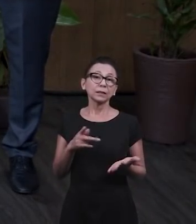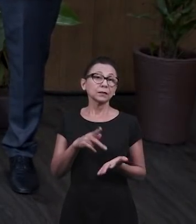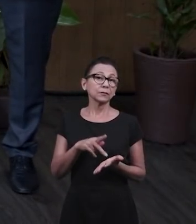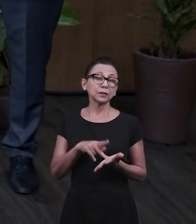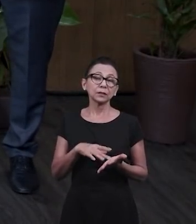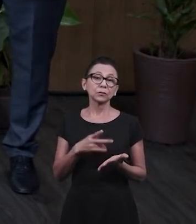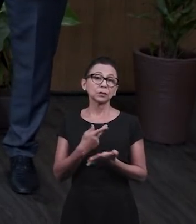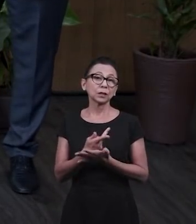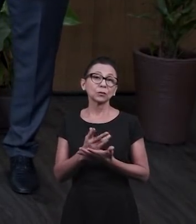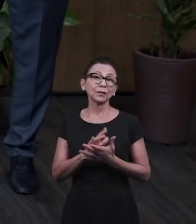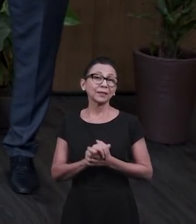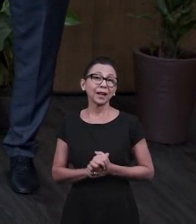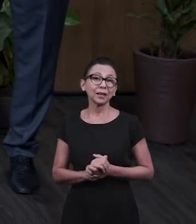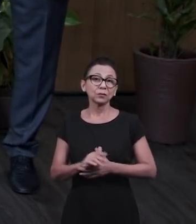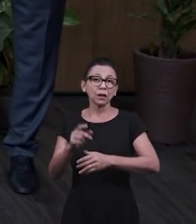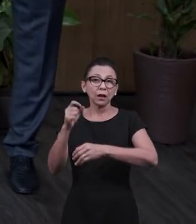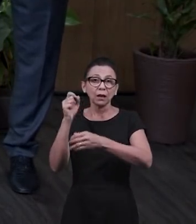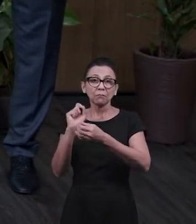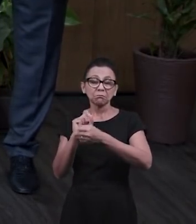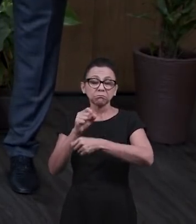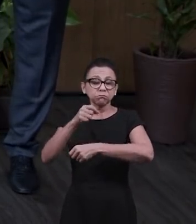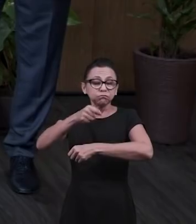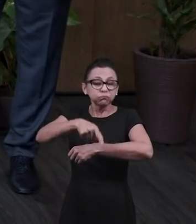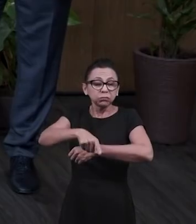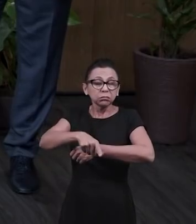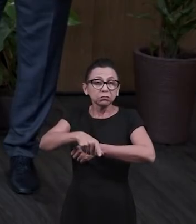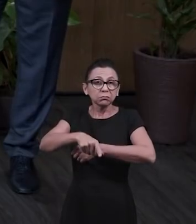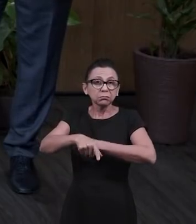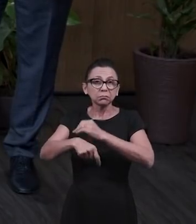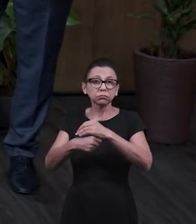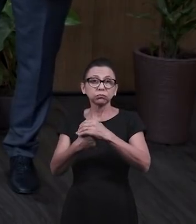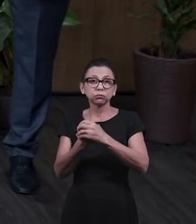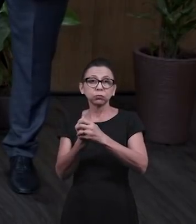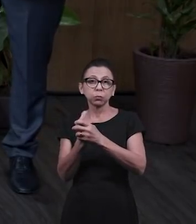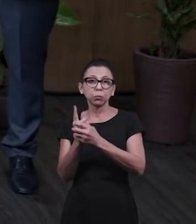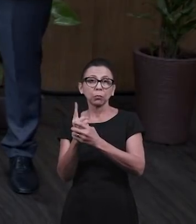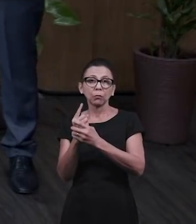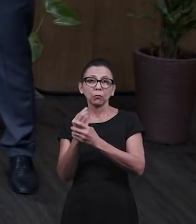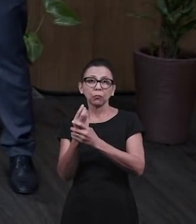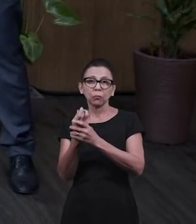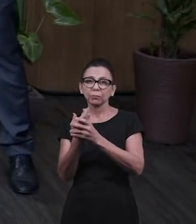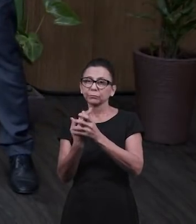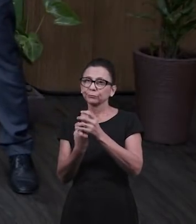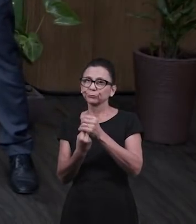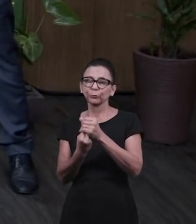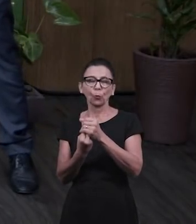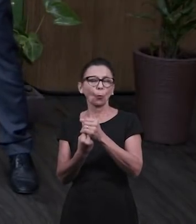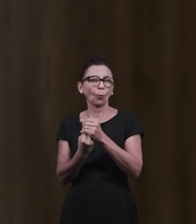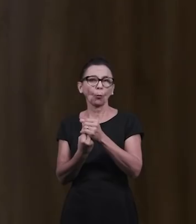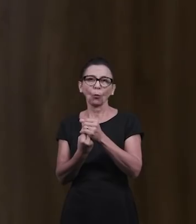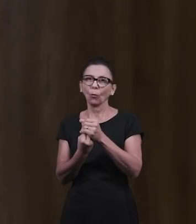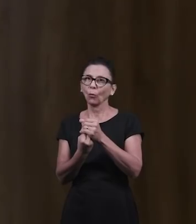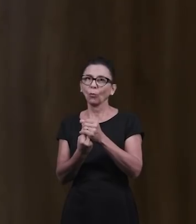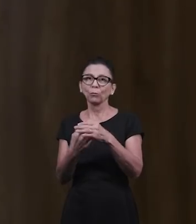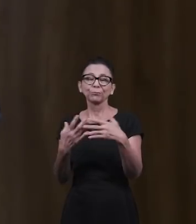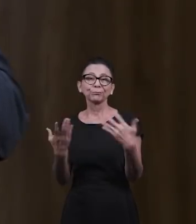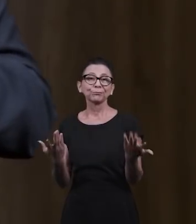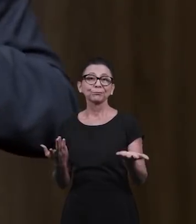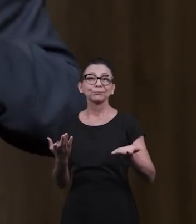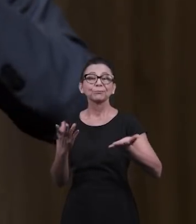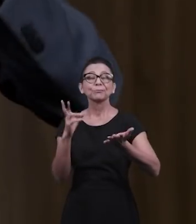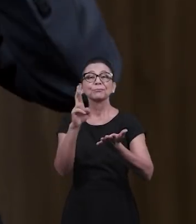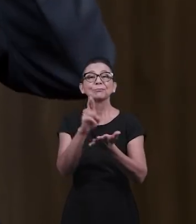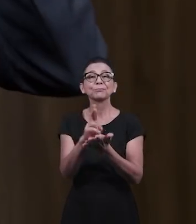não produz o resultado mais importante estabelecido por Deus. Que resultado é